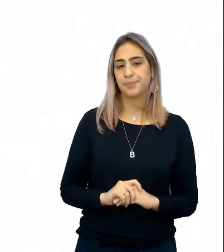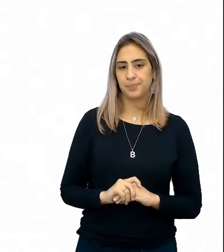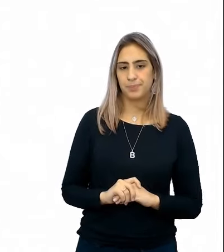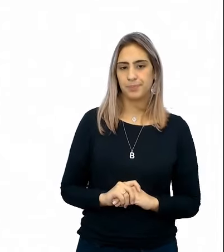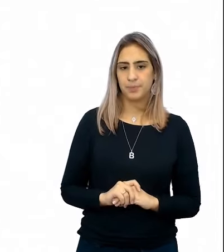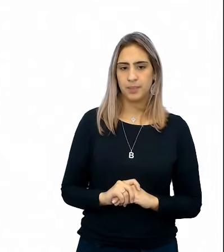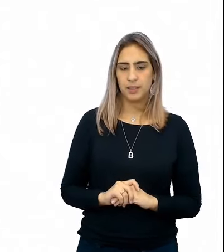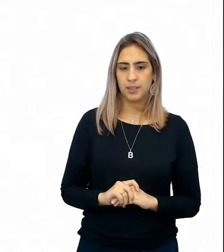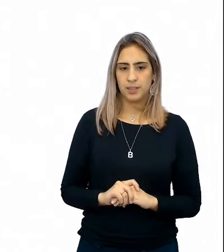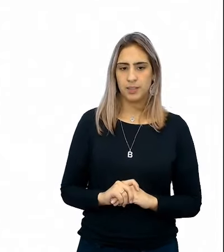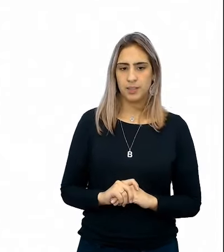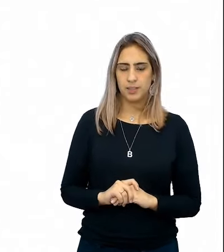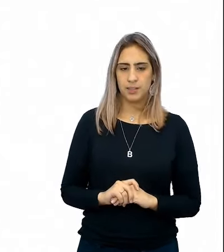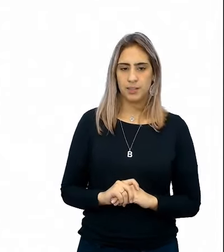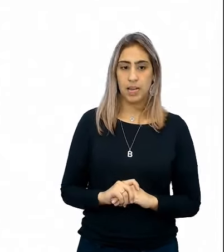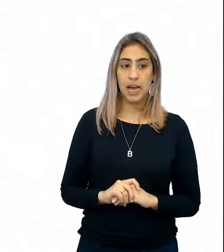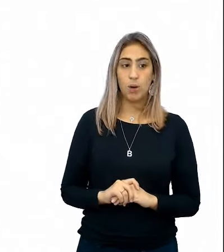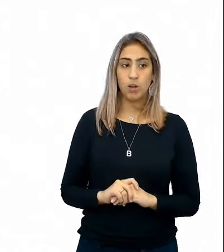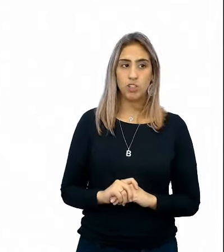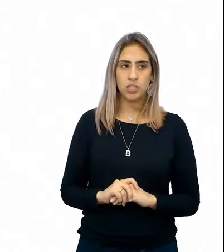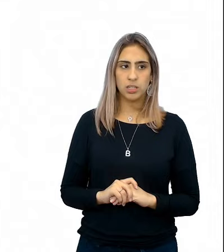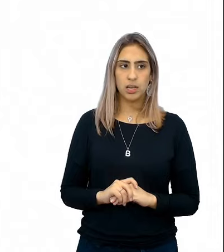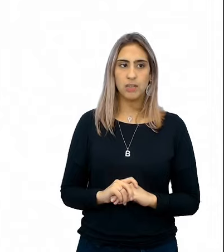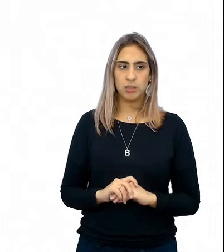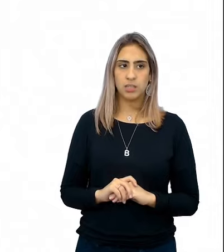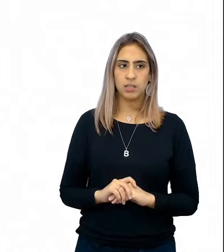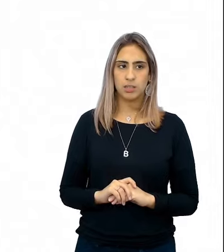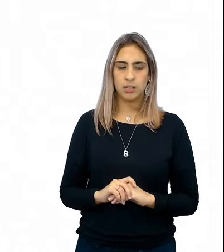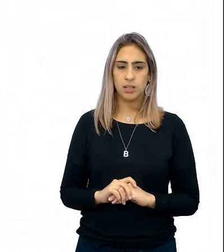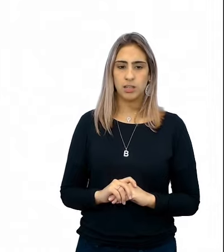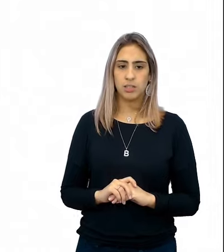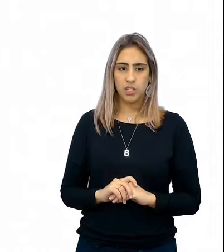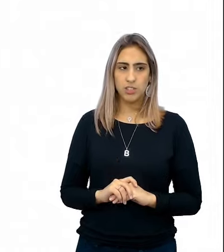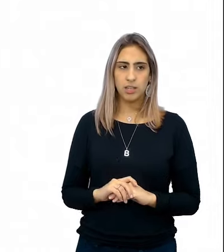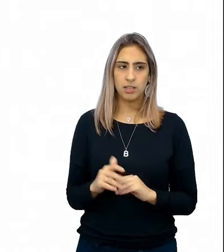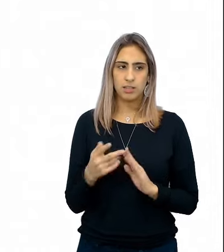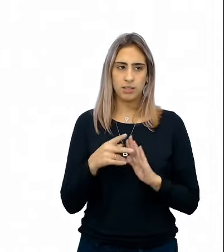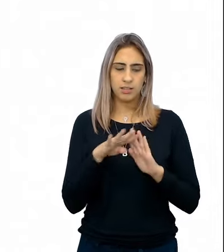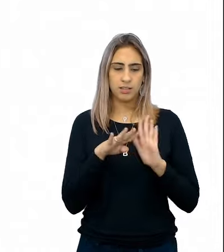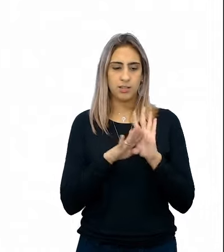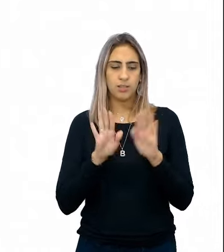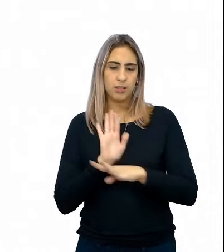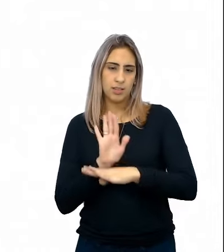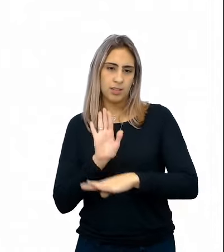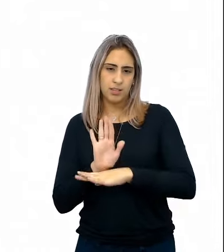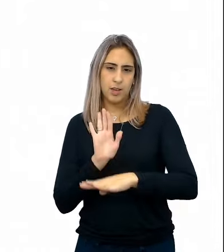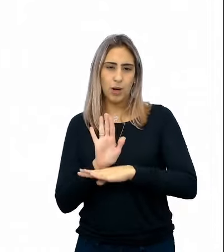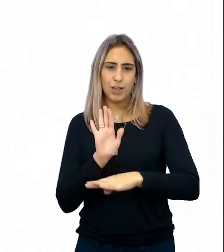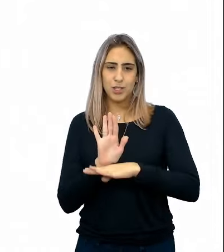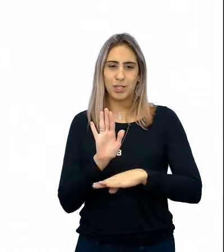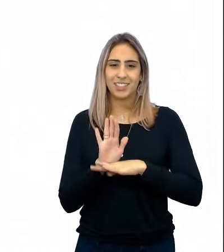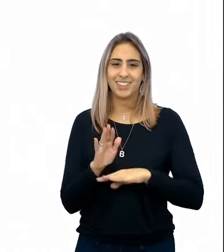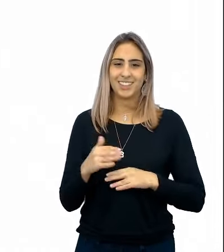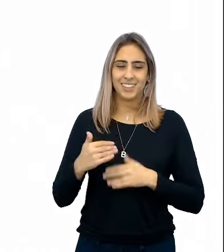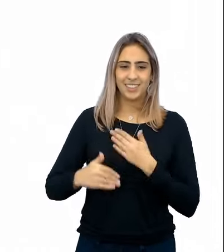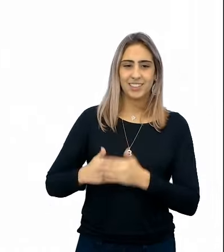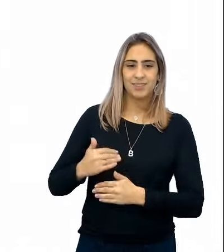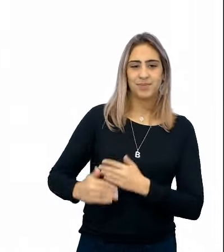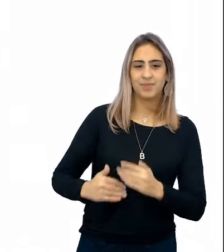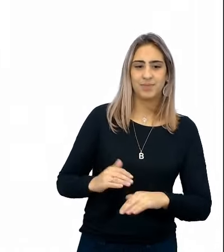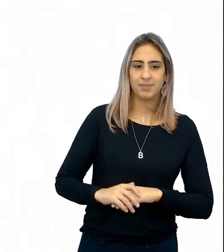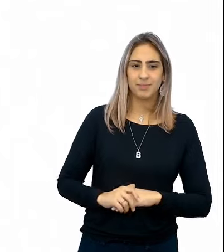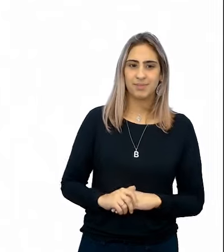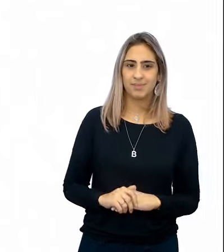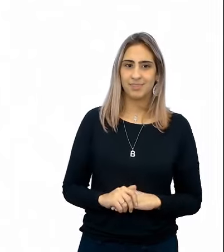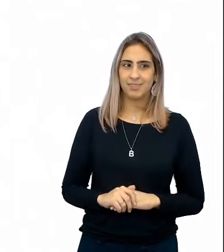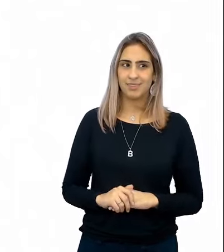os estudantes. Espero que isso contribua para que vocês tenham um olhar mais